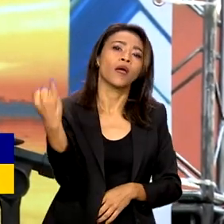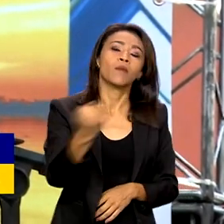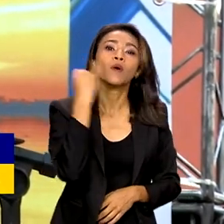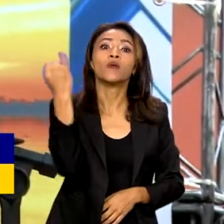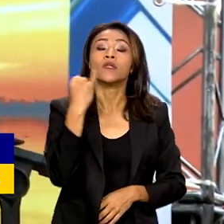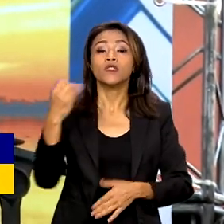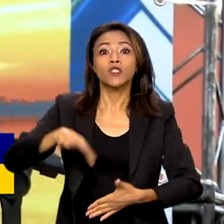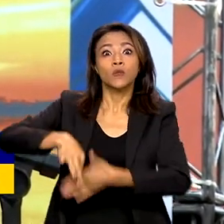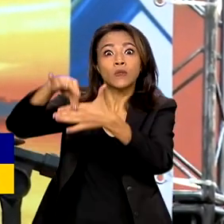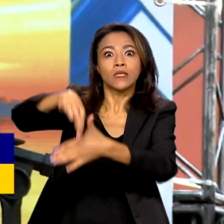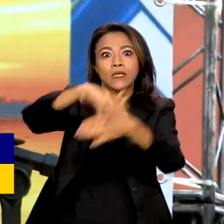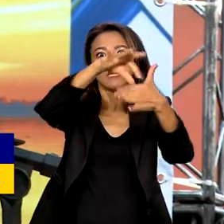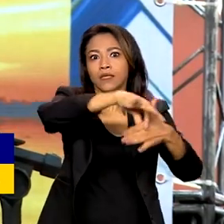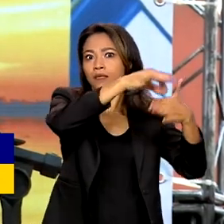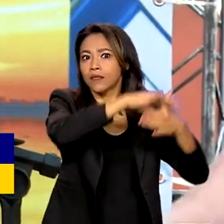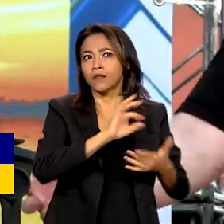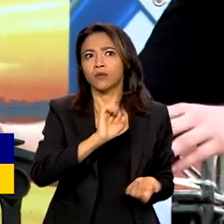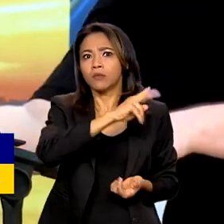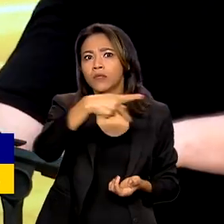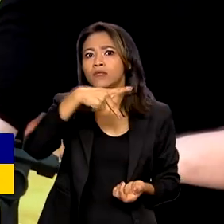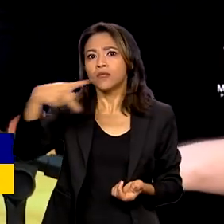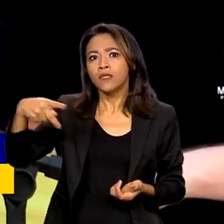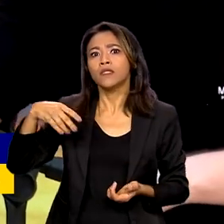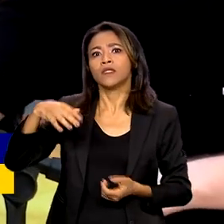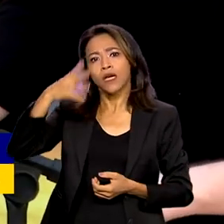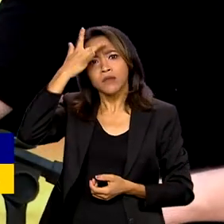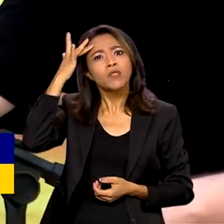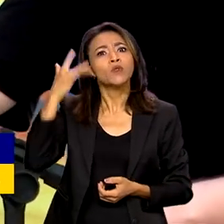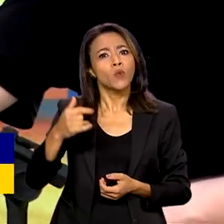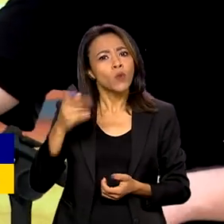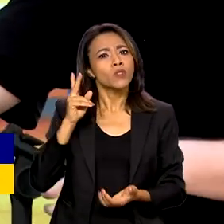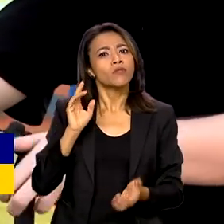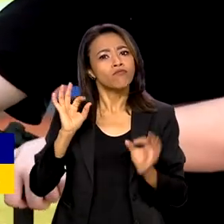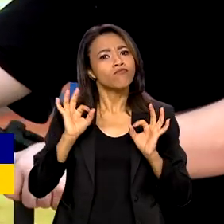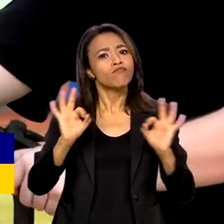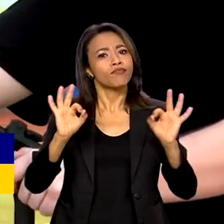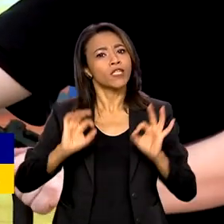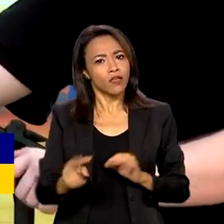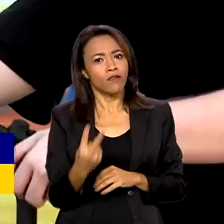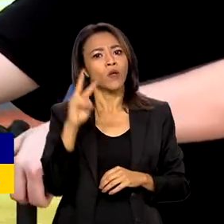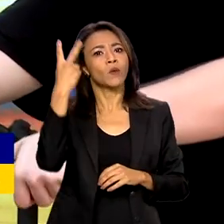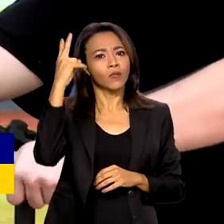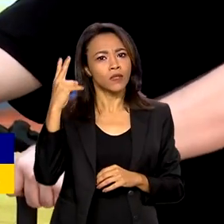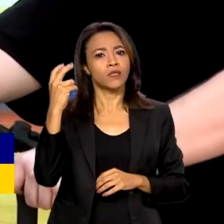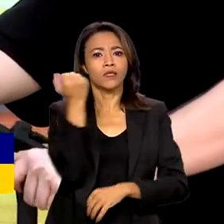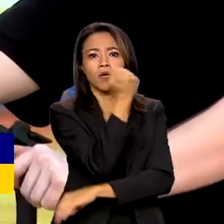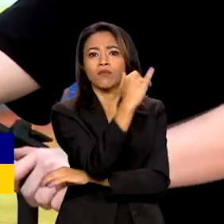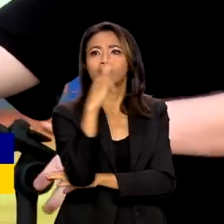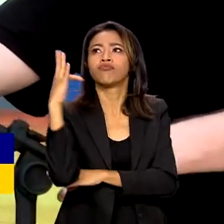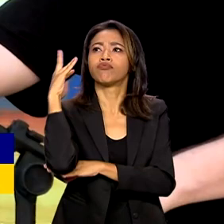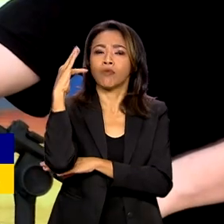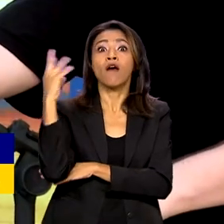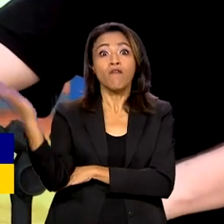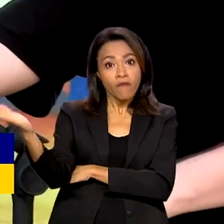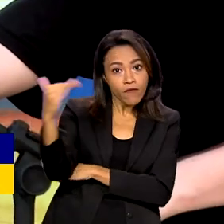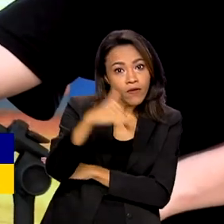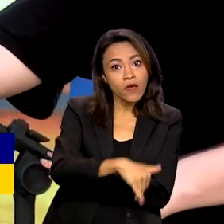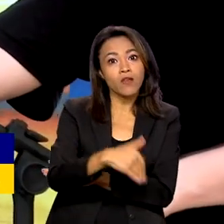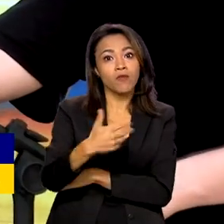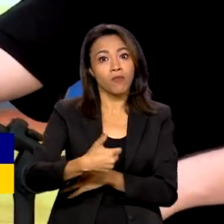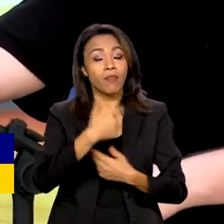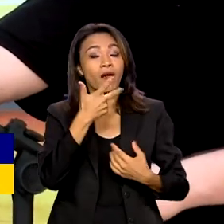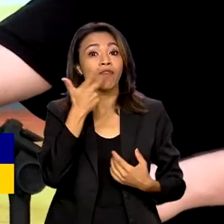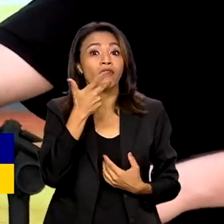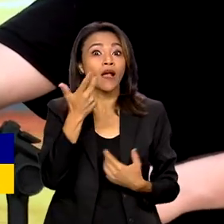Estado, é importante que as pessoas que de fato valorizam o meio ambiente venham para falar da